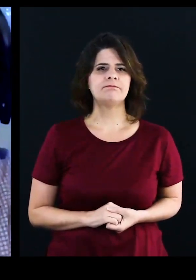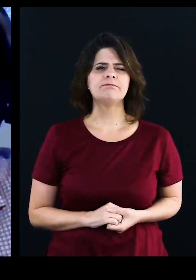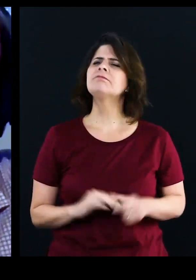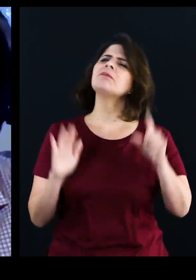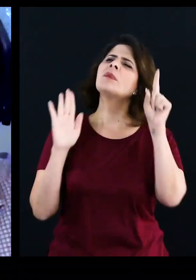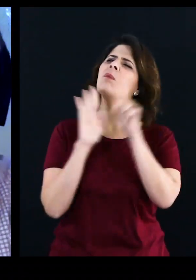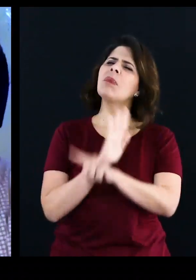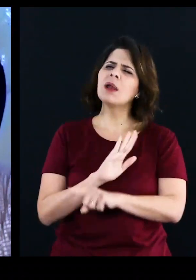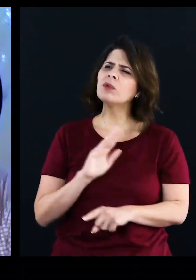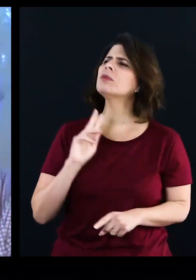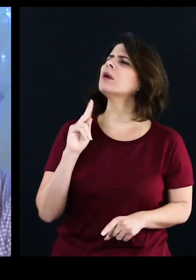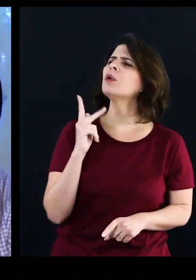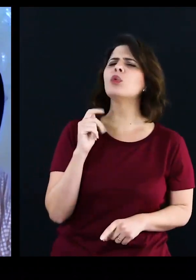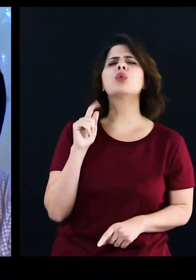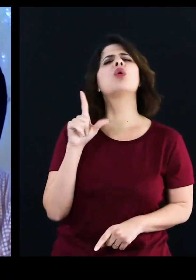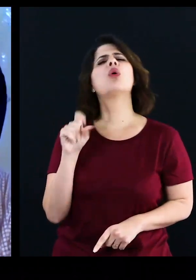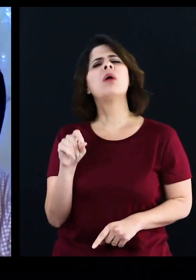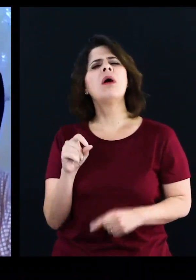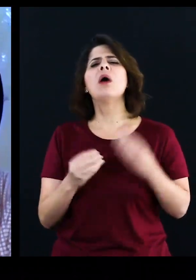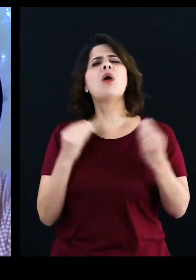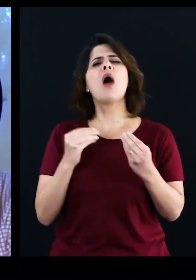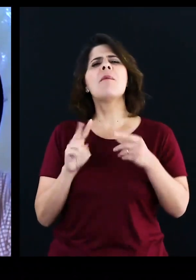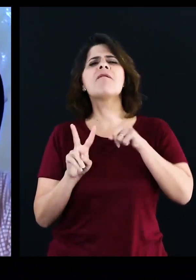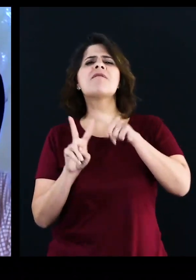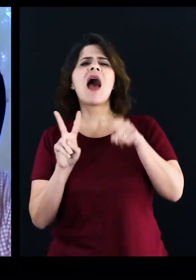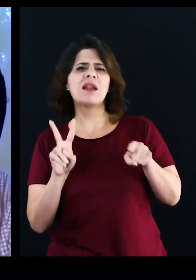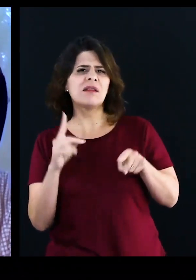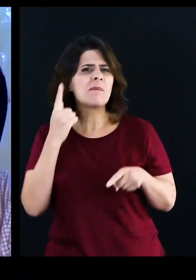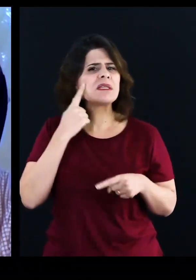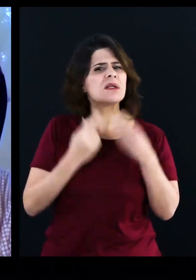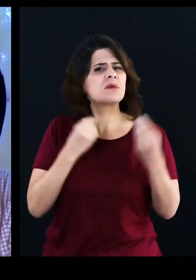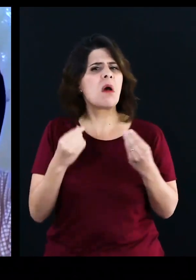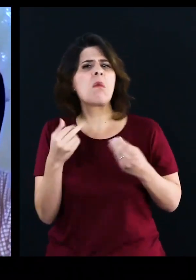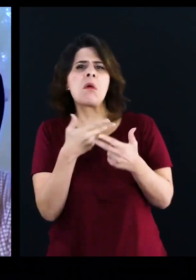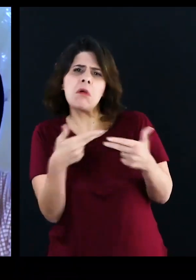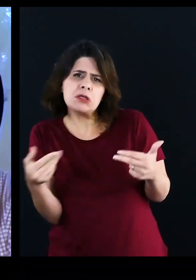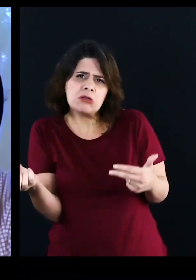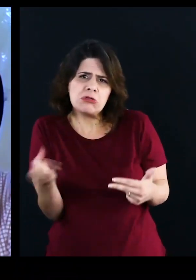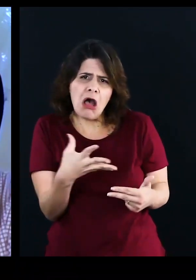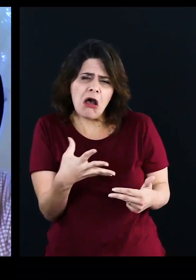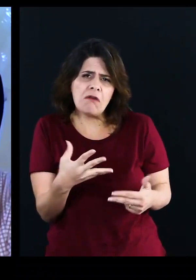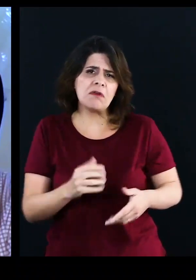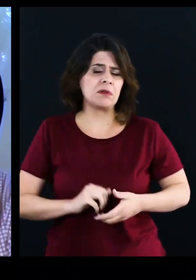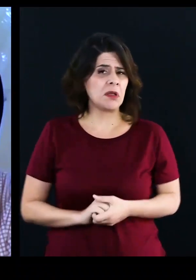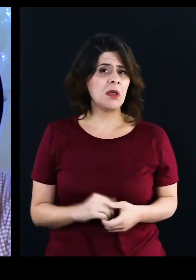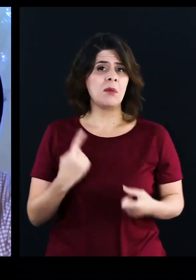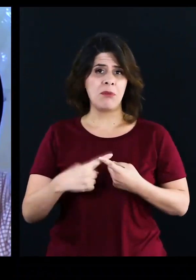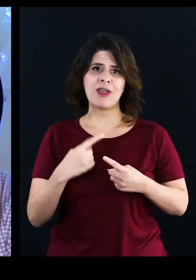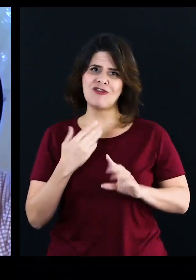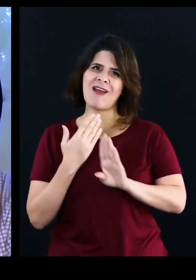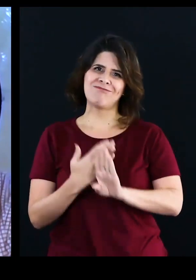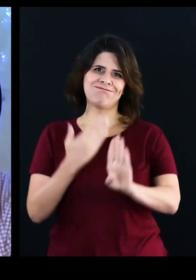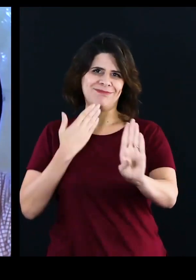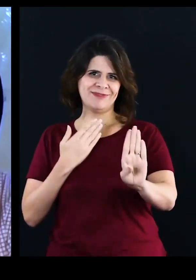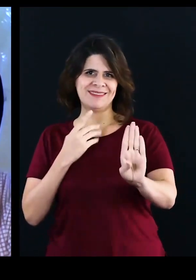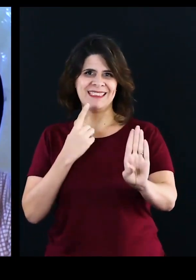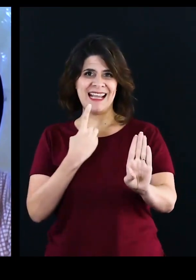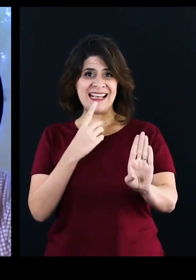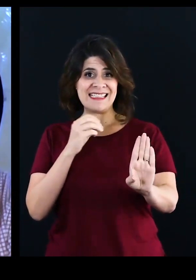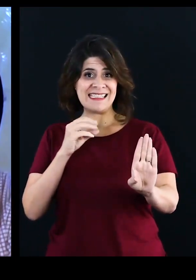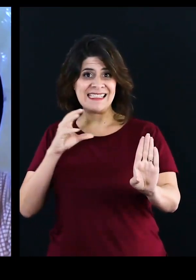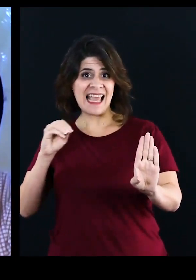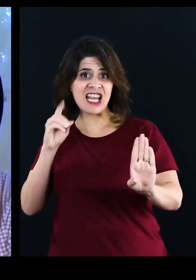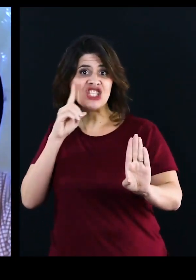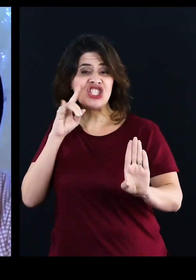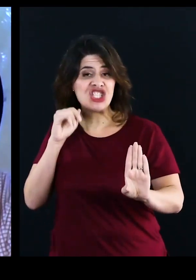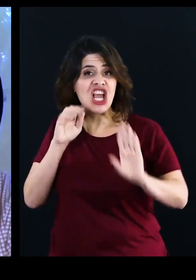coisas novas para os próximos dias, a partir desse nosso aprendizado aí dos 100 dias de suspensão, além da própria demanda que a sociedade